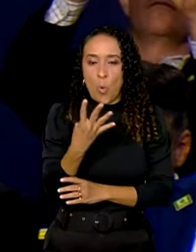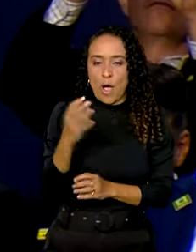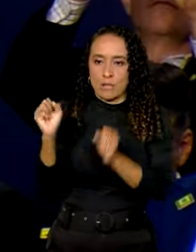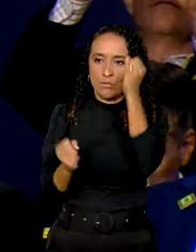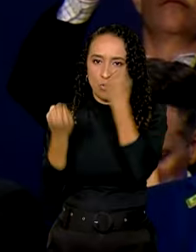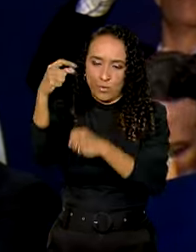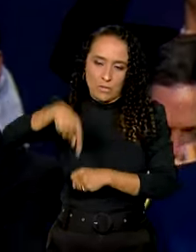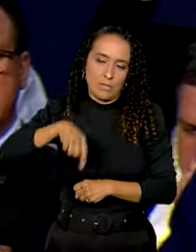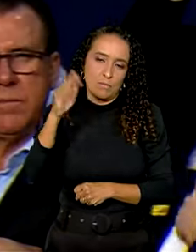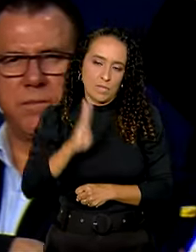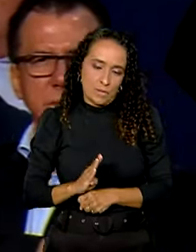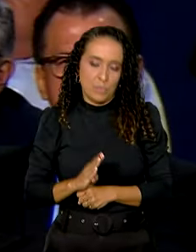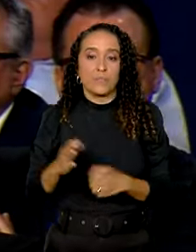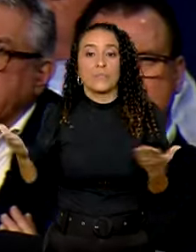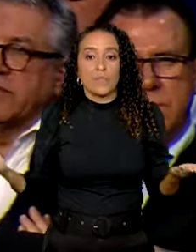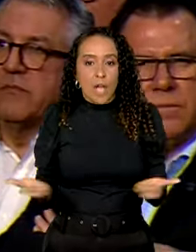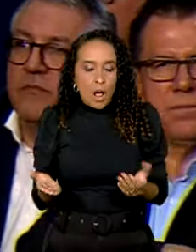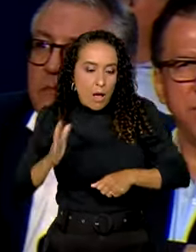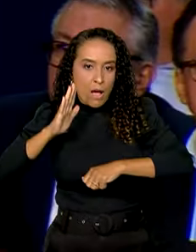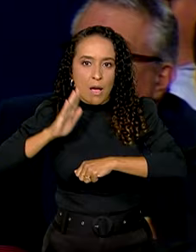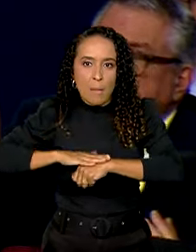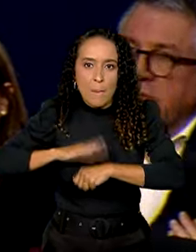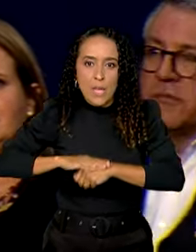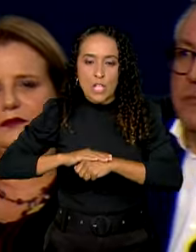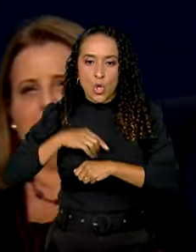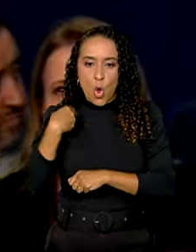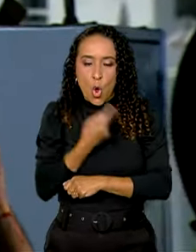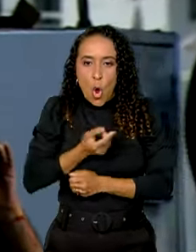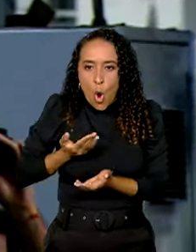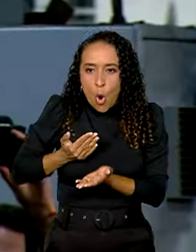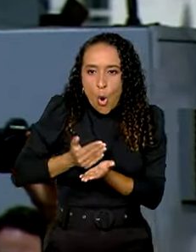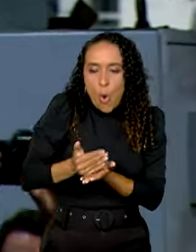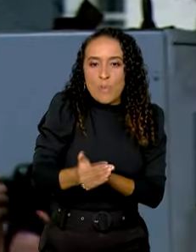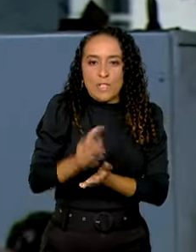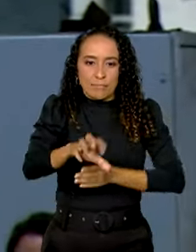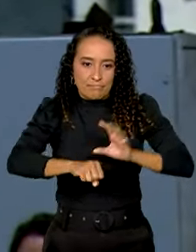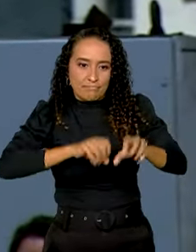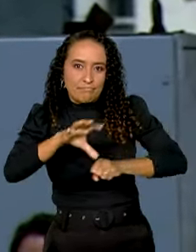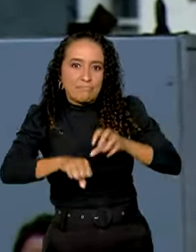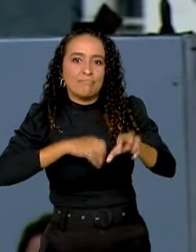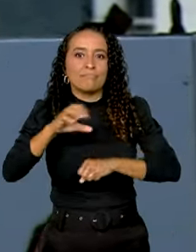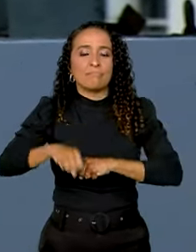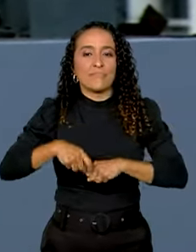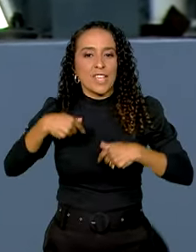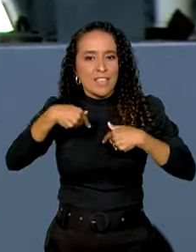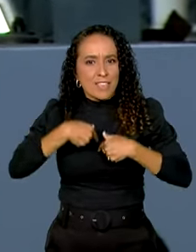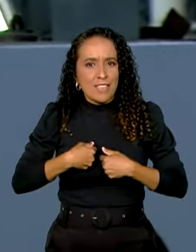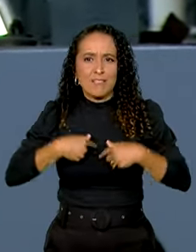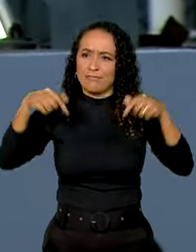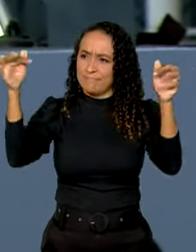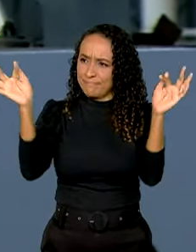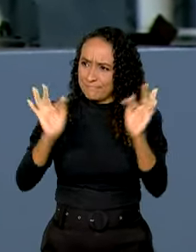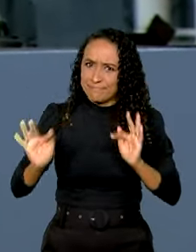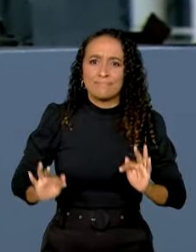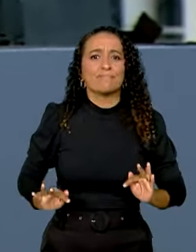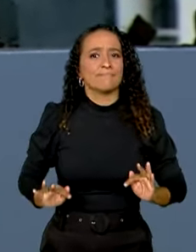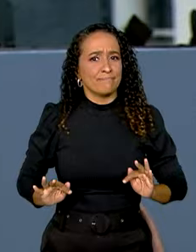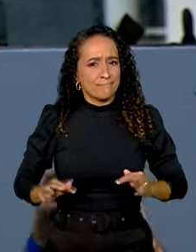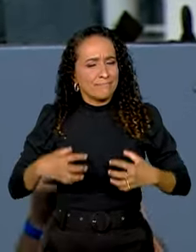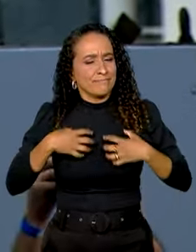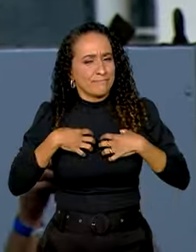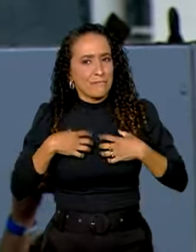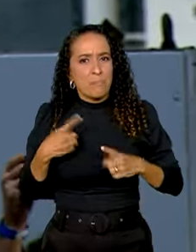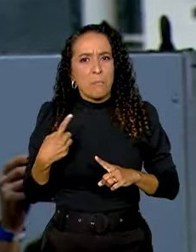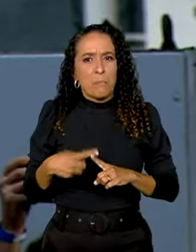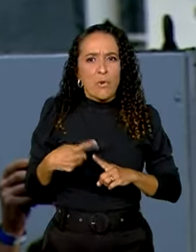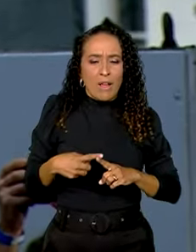Agora é hora da gente começar a colher. E eu fico extremamente feliz de vir